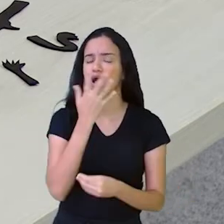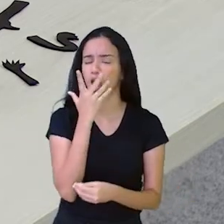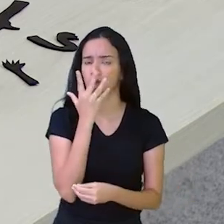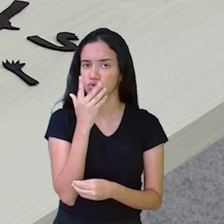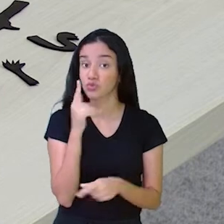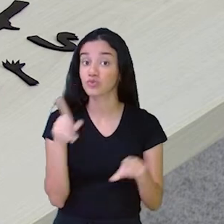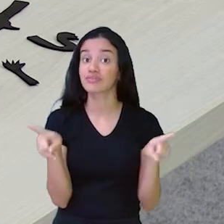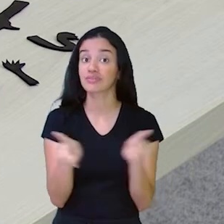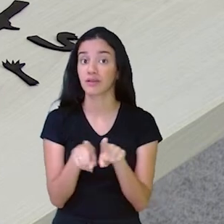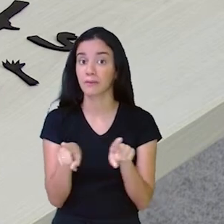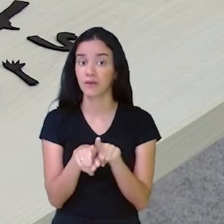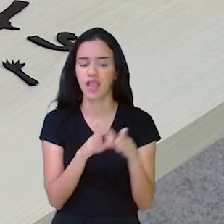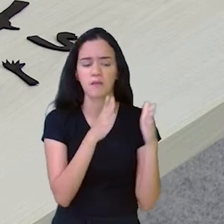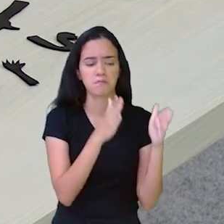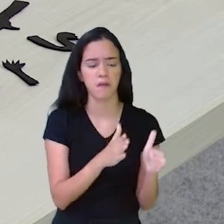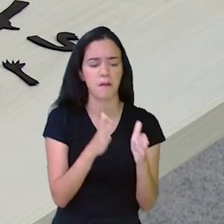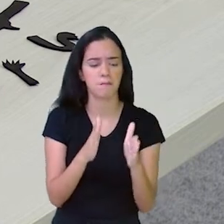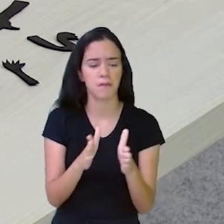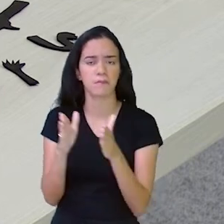bom?